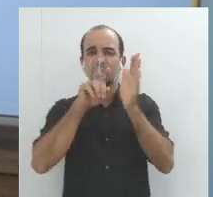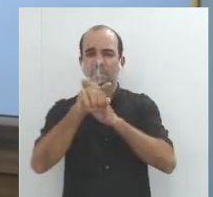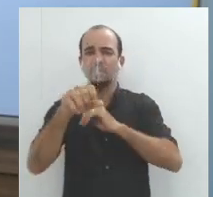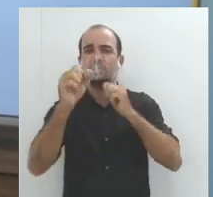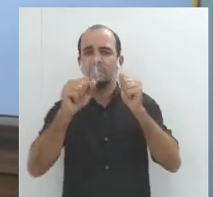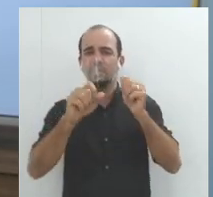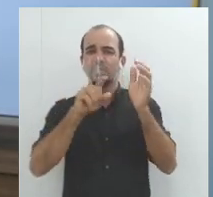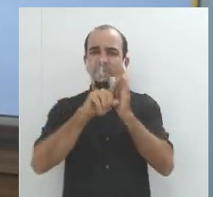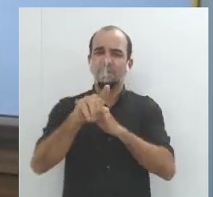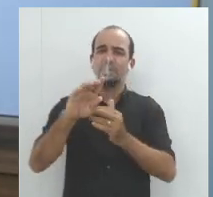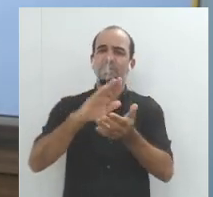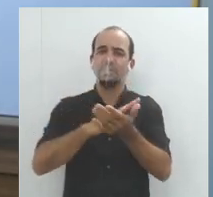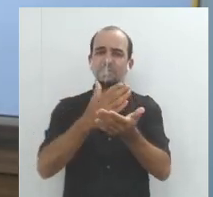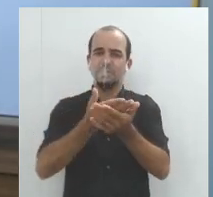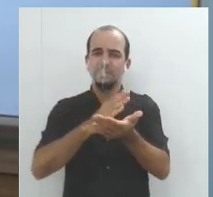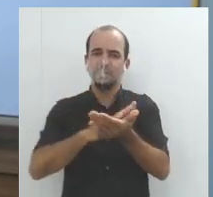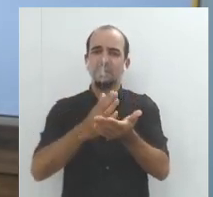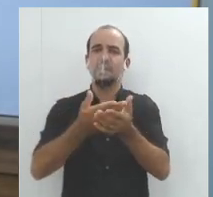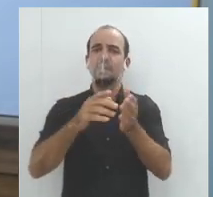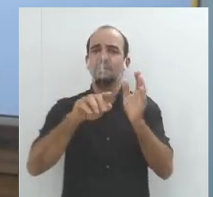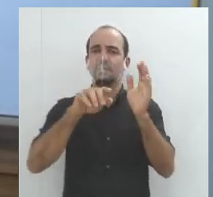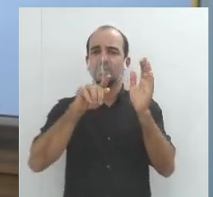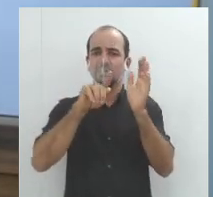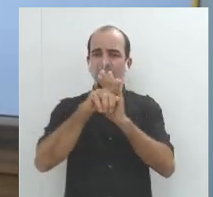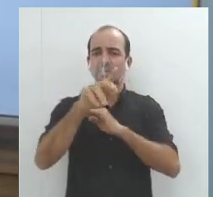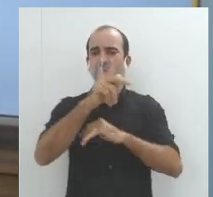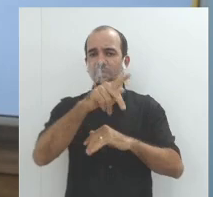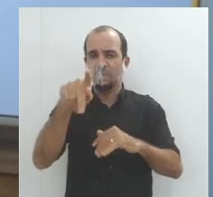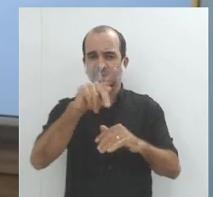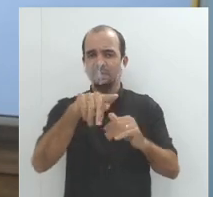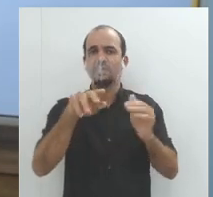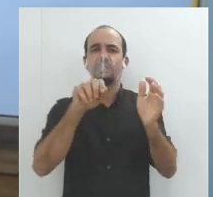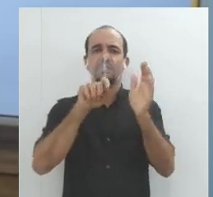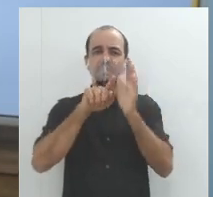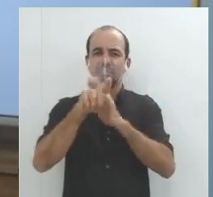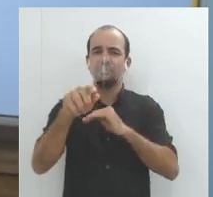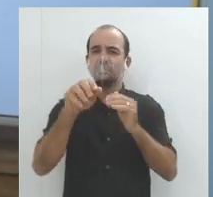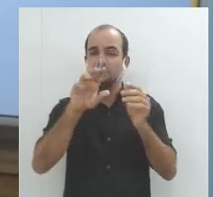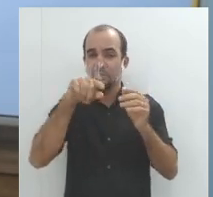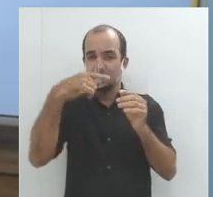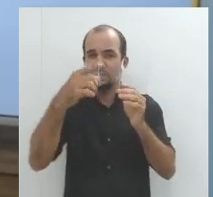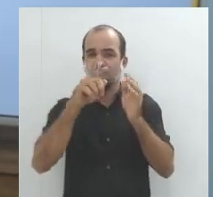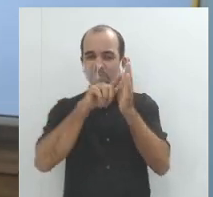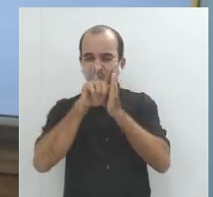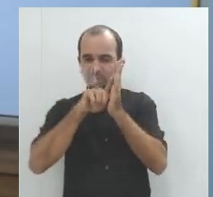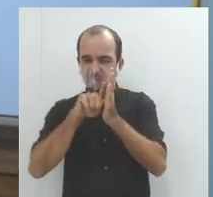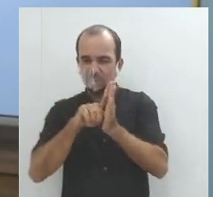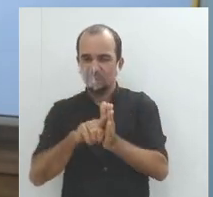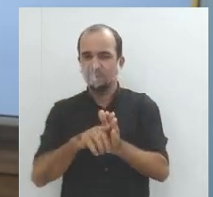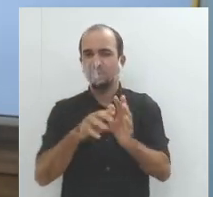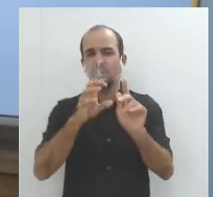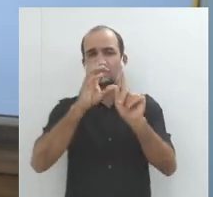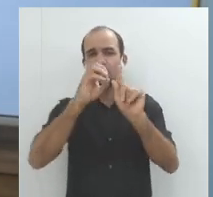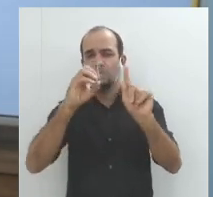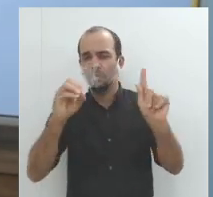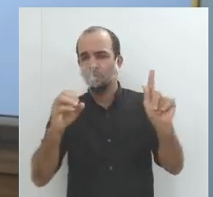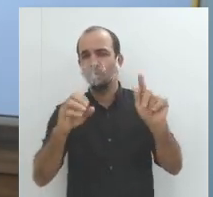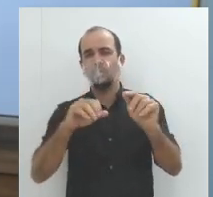no Google, no seu livro. Certamente você vai encontrar muito mais exemplos. O que eu quero que vocês percebam isso, que